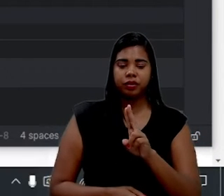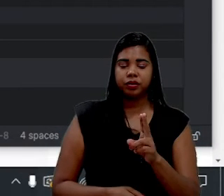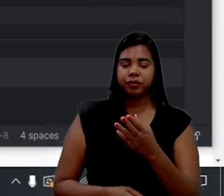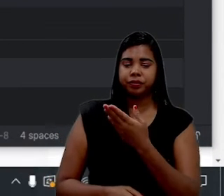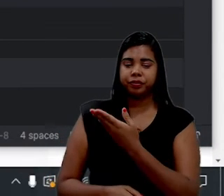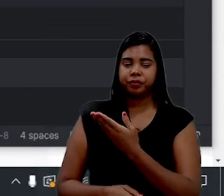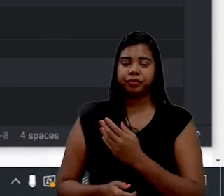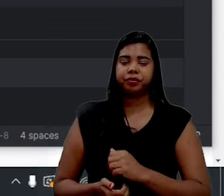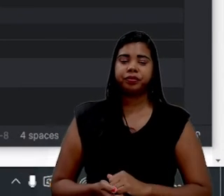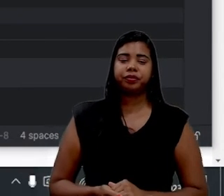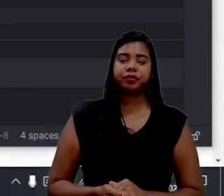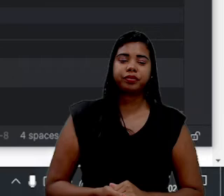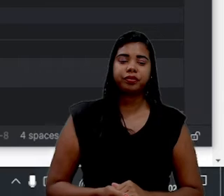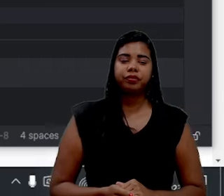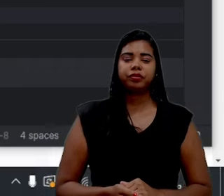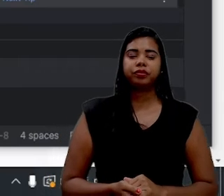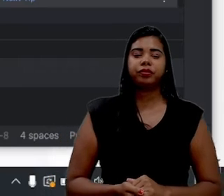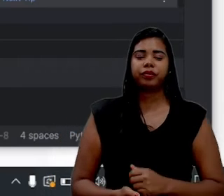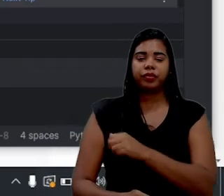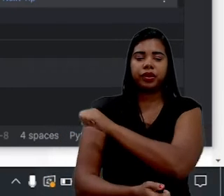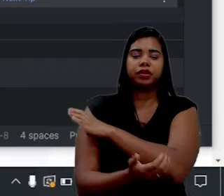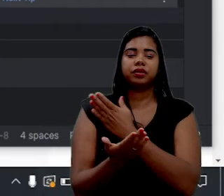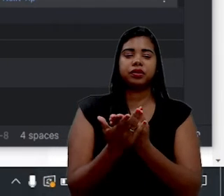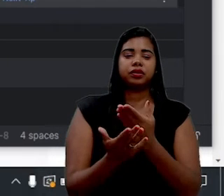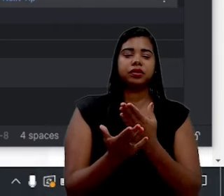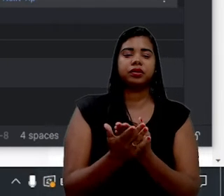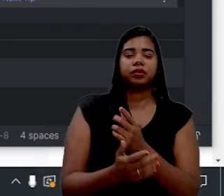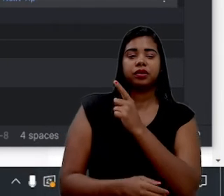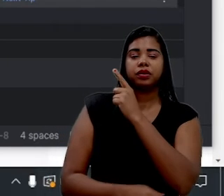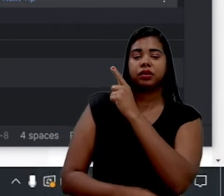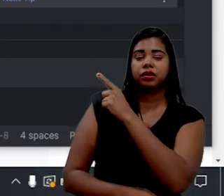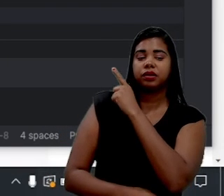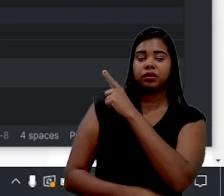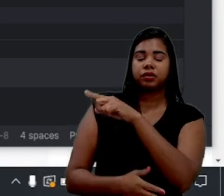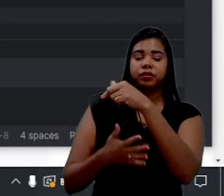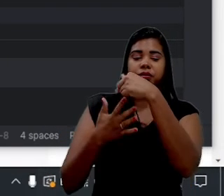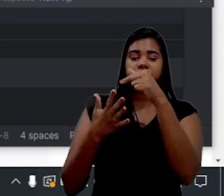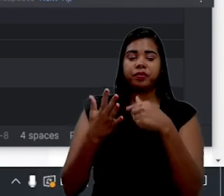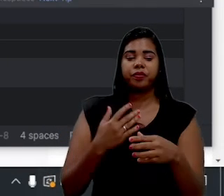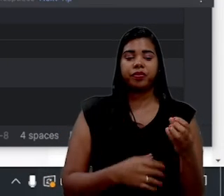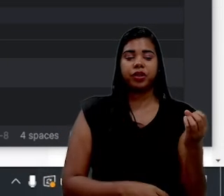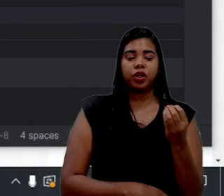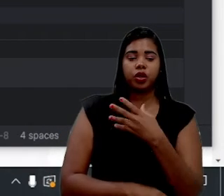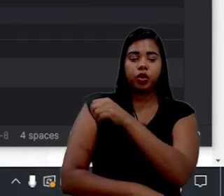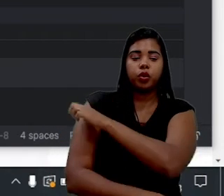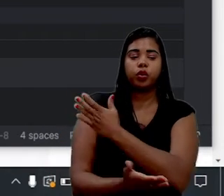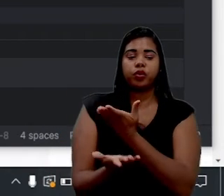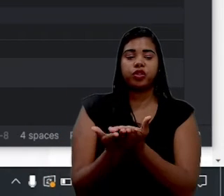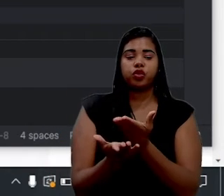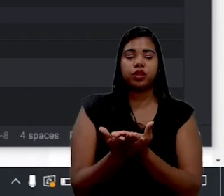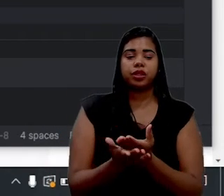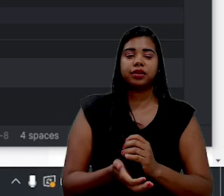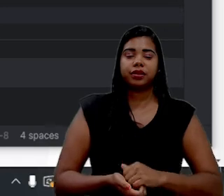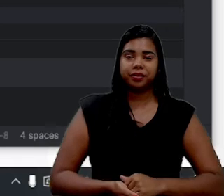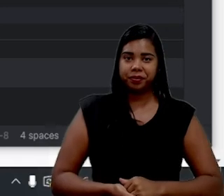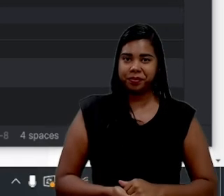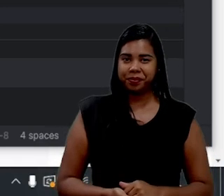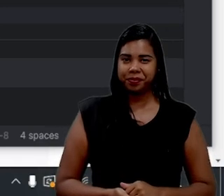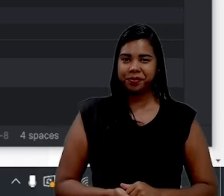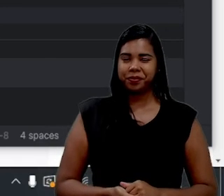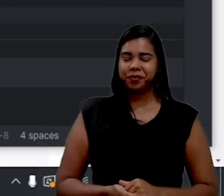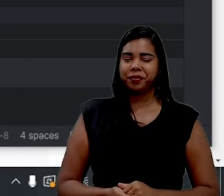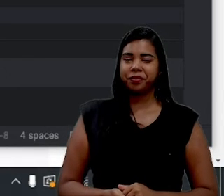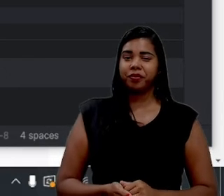tá? Vai aparecer o botãozinho com esse título aí, novo estudante, tá? Então essa parte aqui final